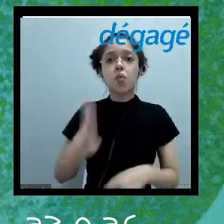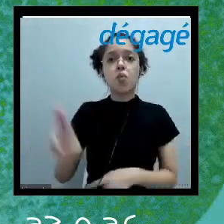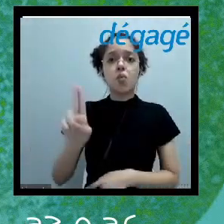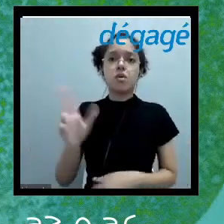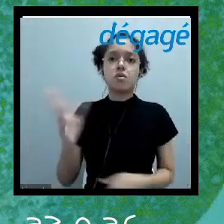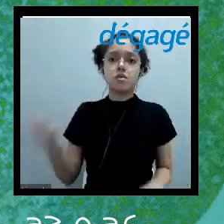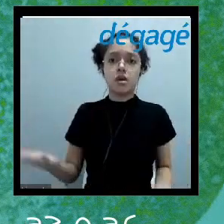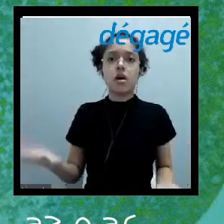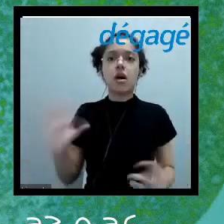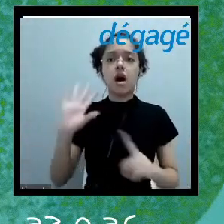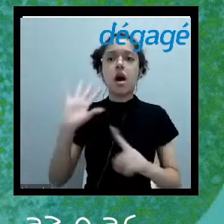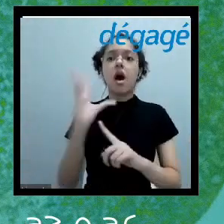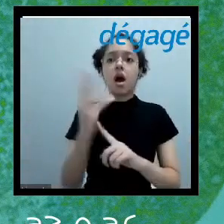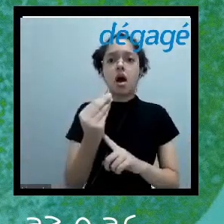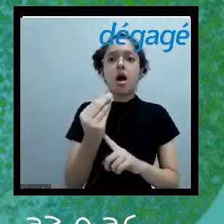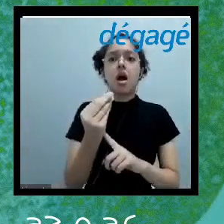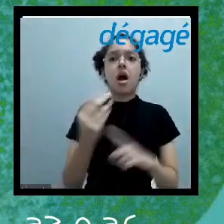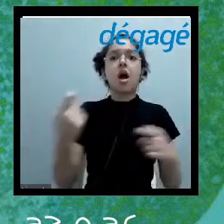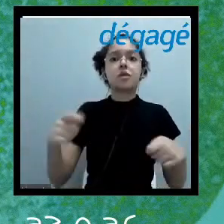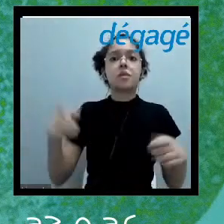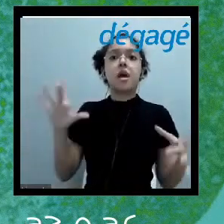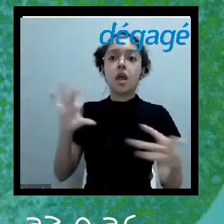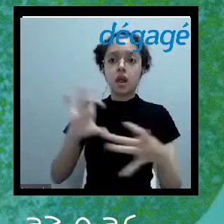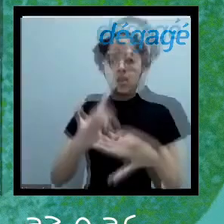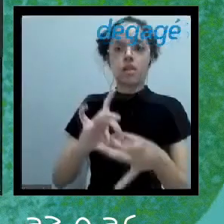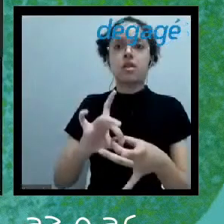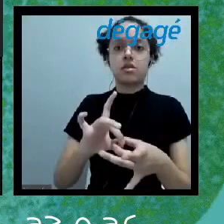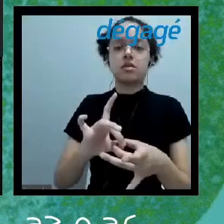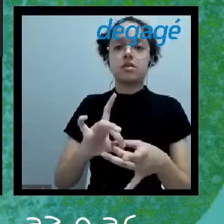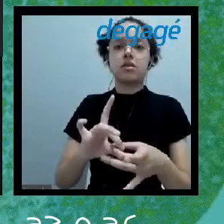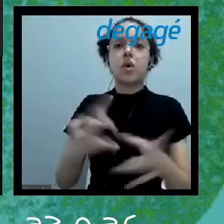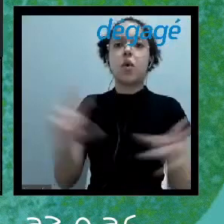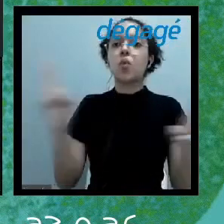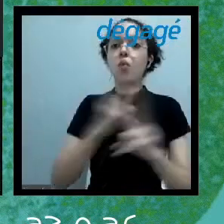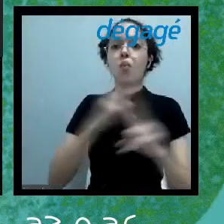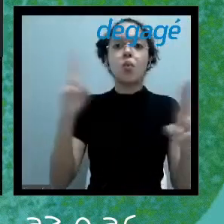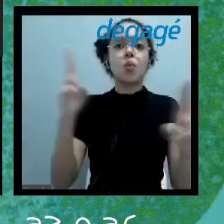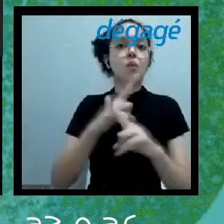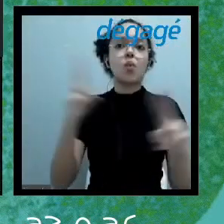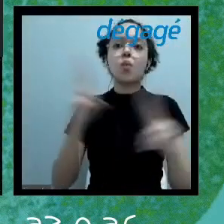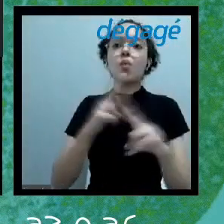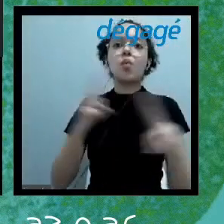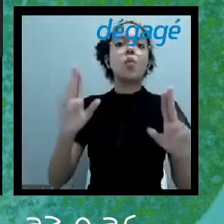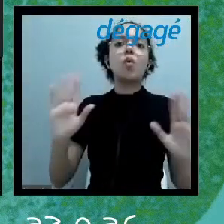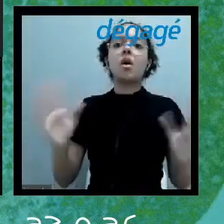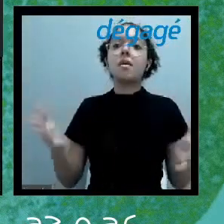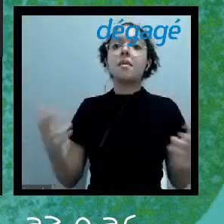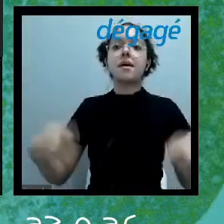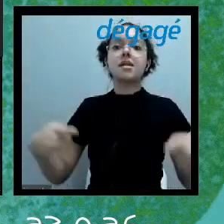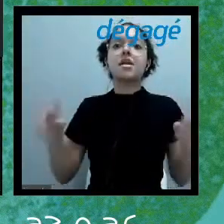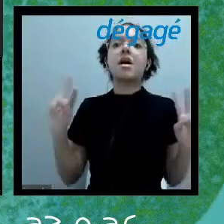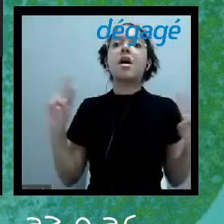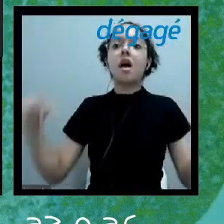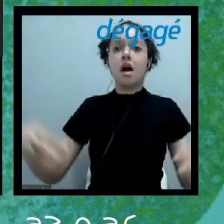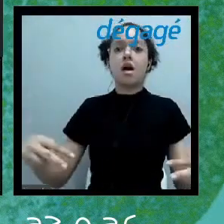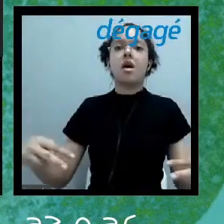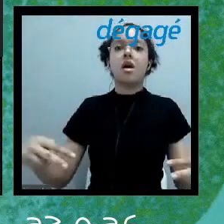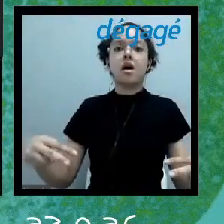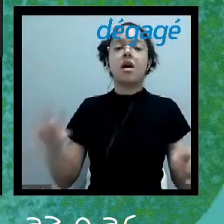realmente com urgência, né? Já passou da hora, né, com essa nossa